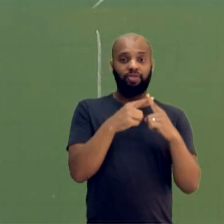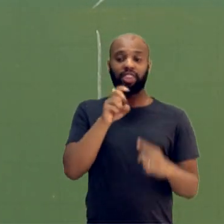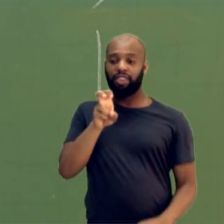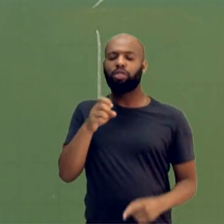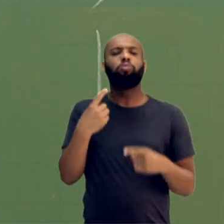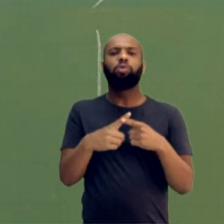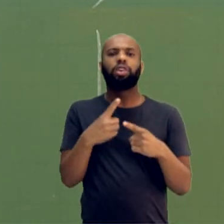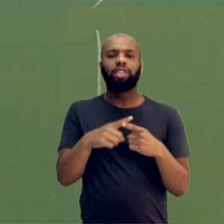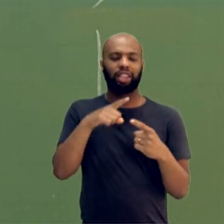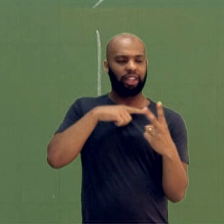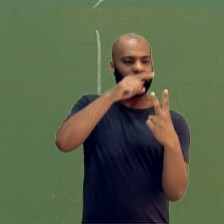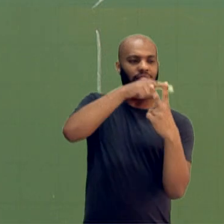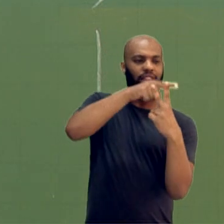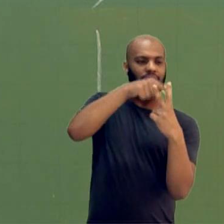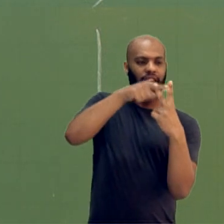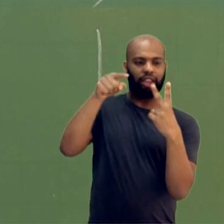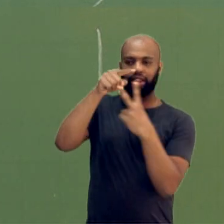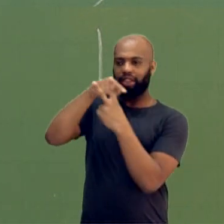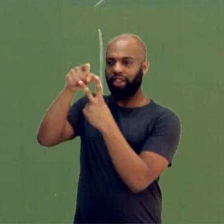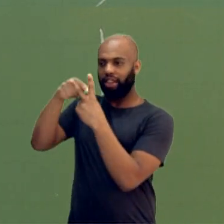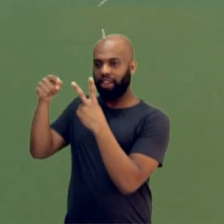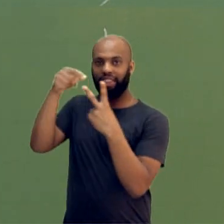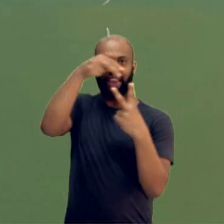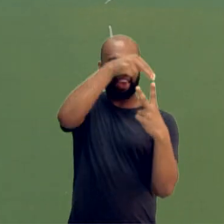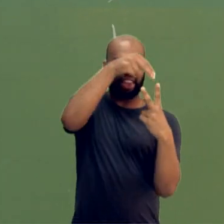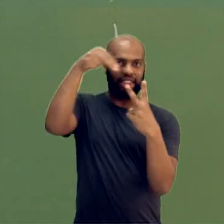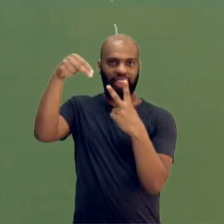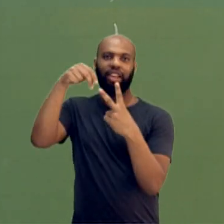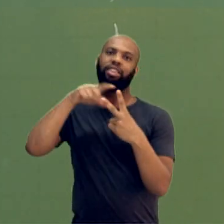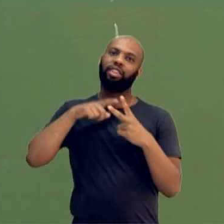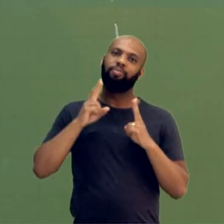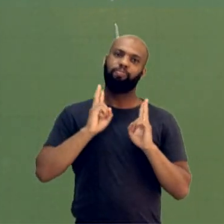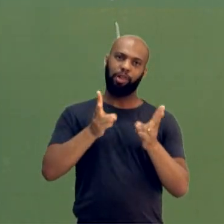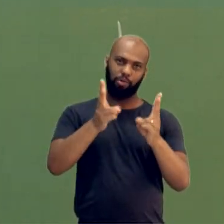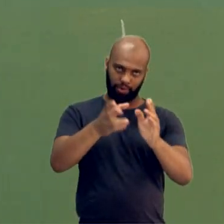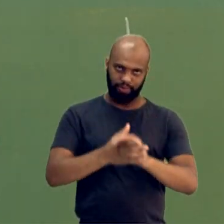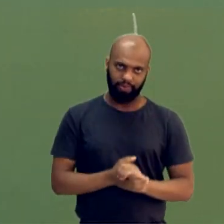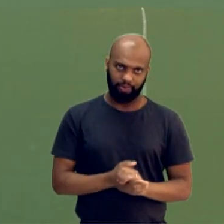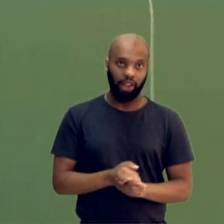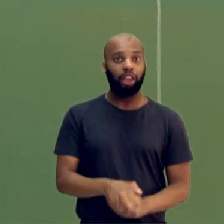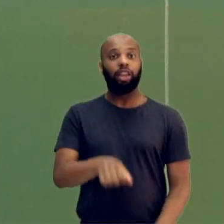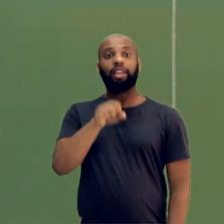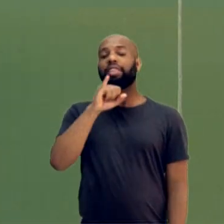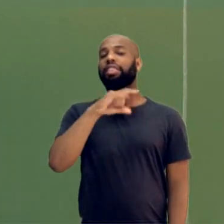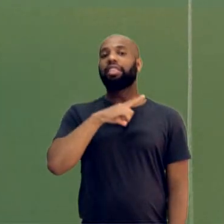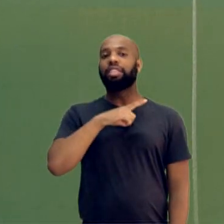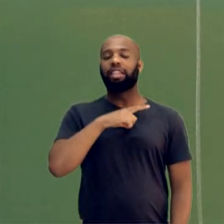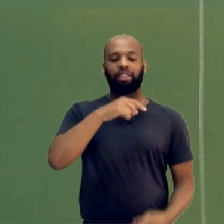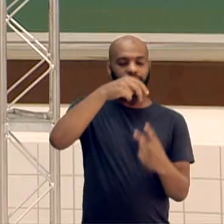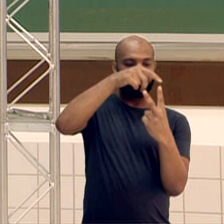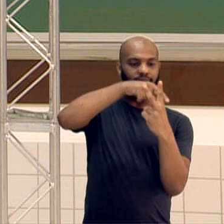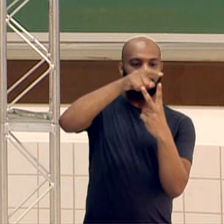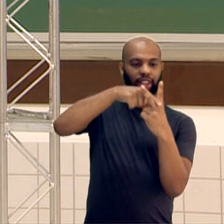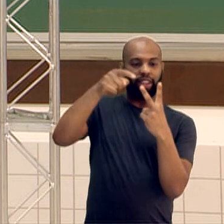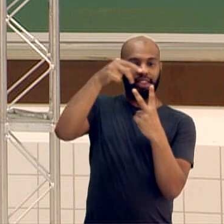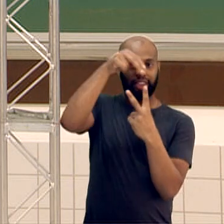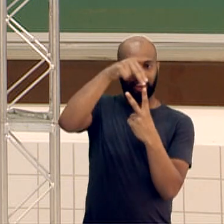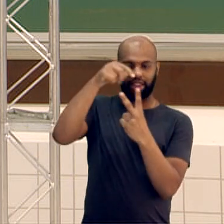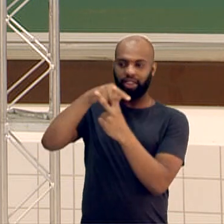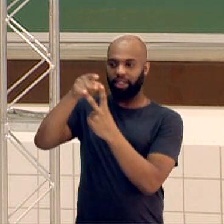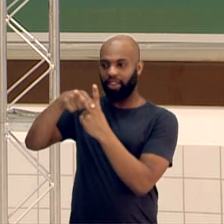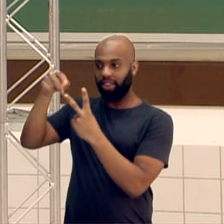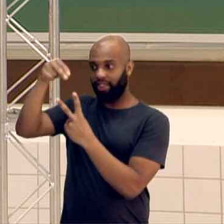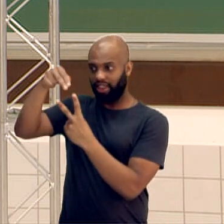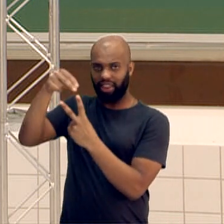quê? Porque ambas as raízes possuem o mesmo índice. E se elas possuem o mesmo índice, eu posso